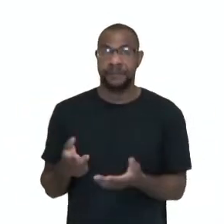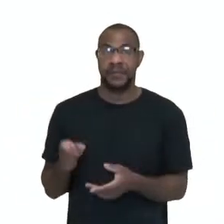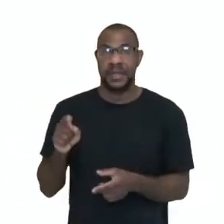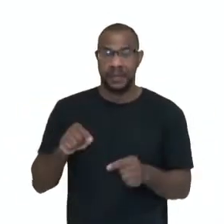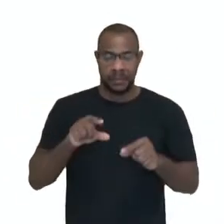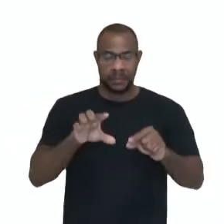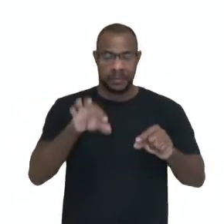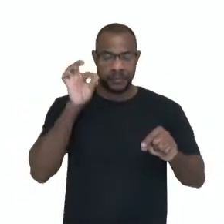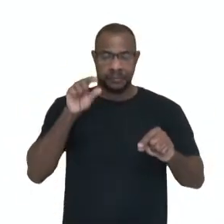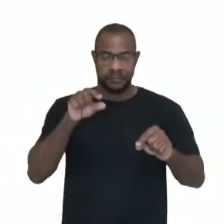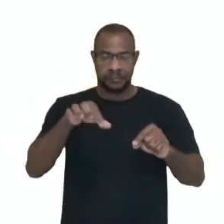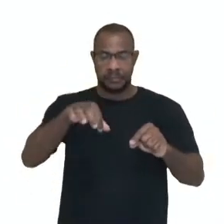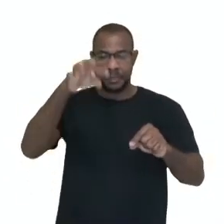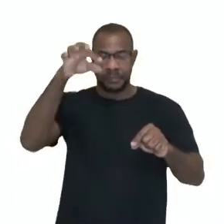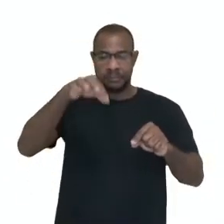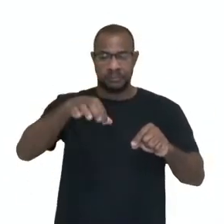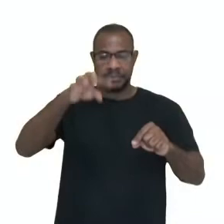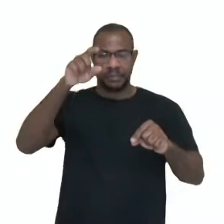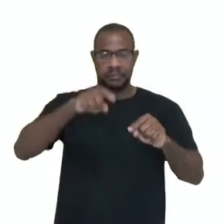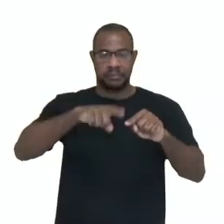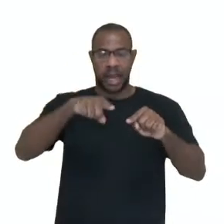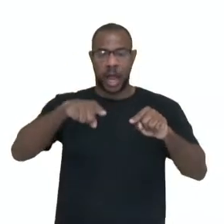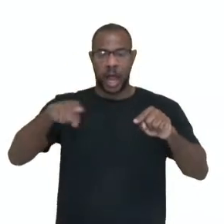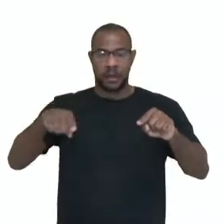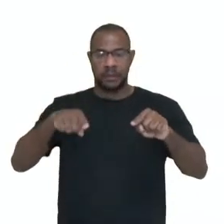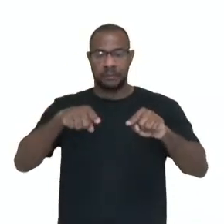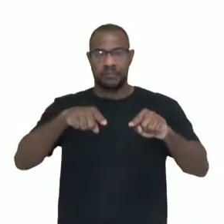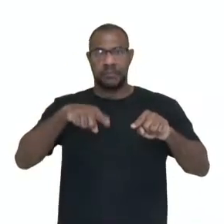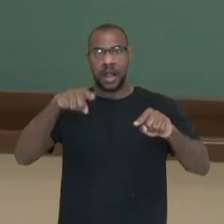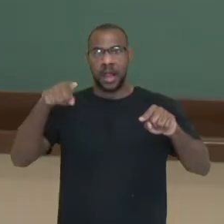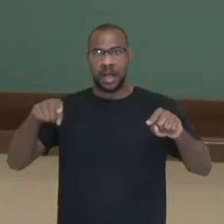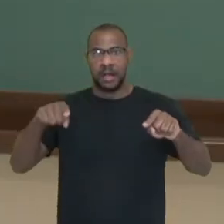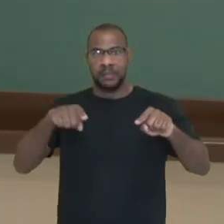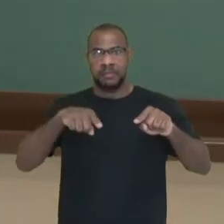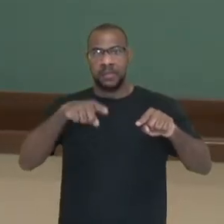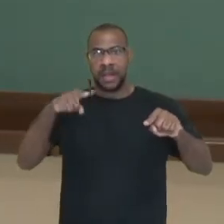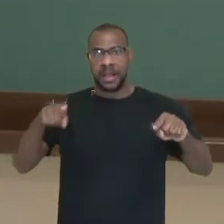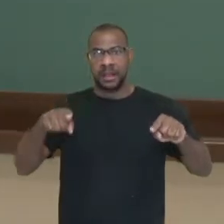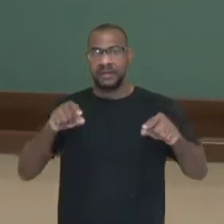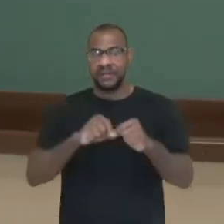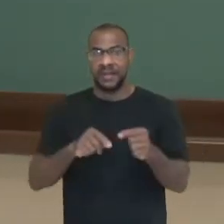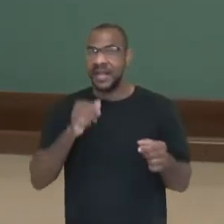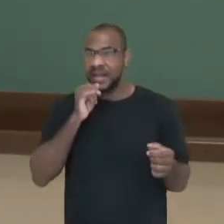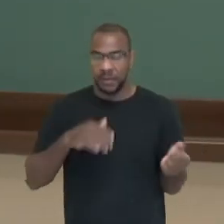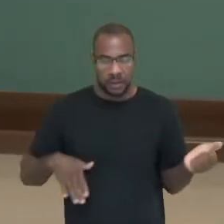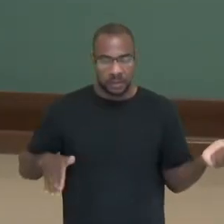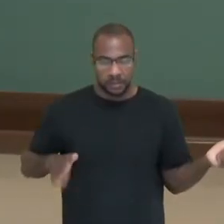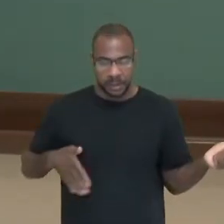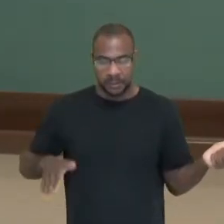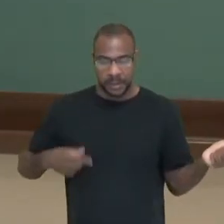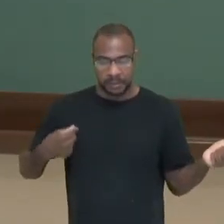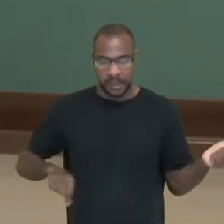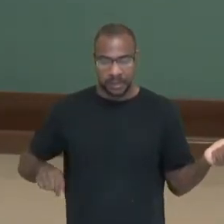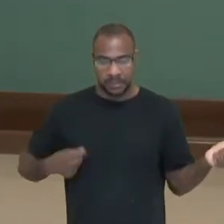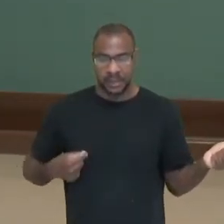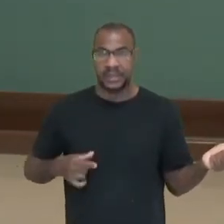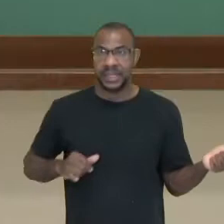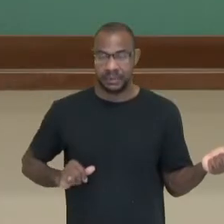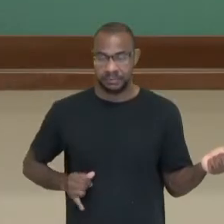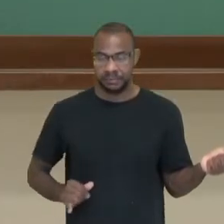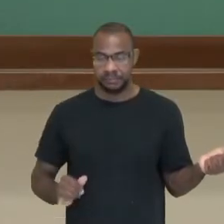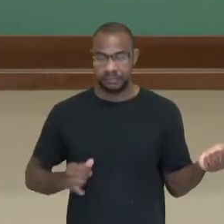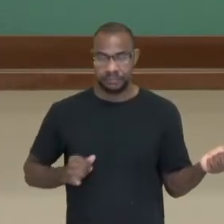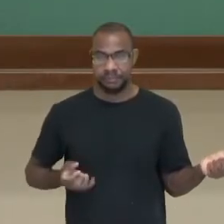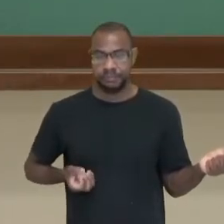ele é uma onda mecânica, você bate, faz aquela batida no violão, você libera energia.